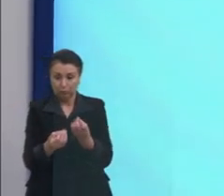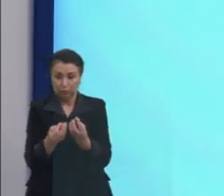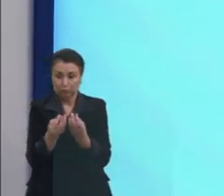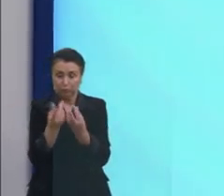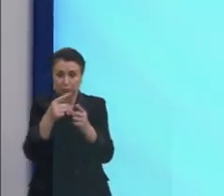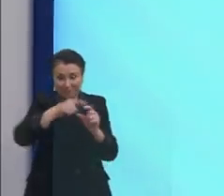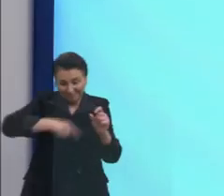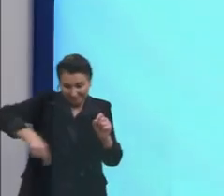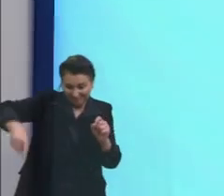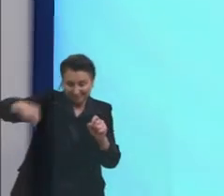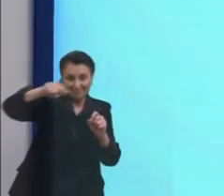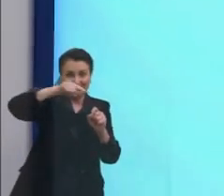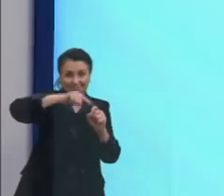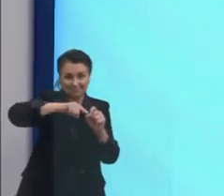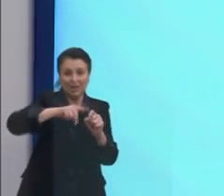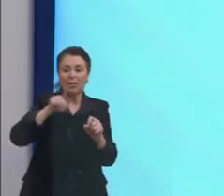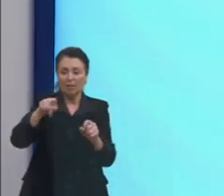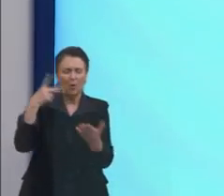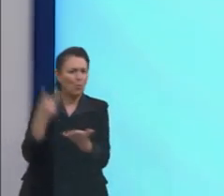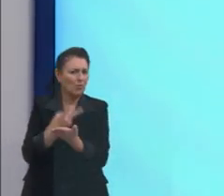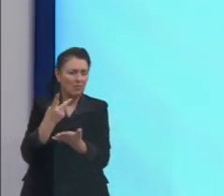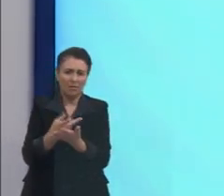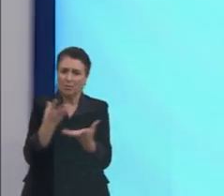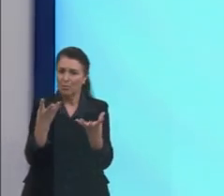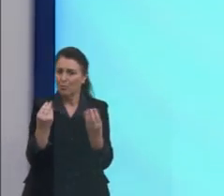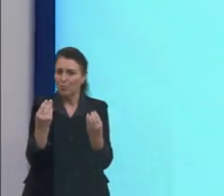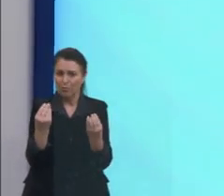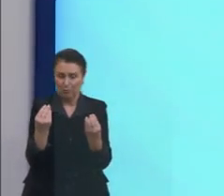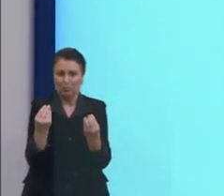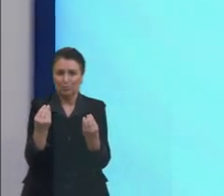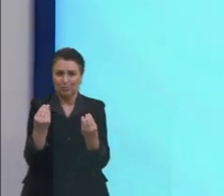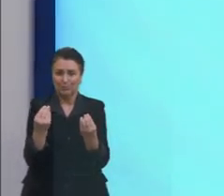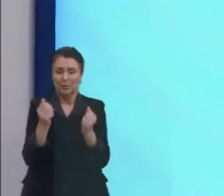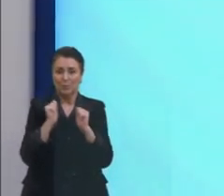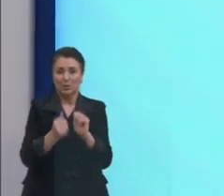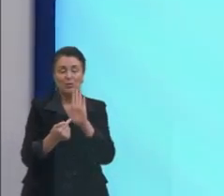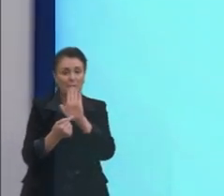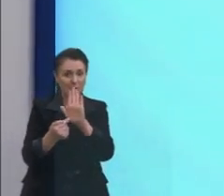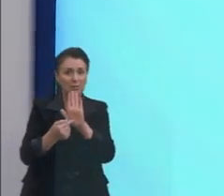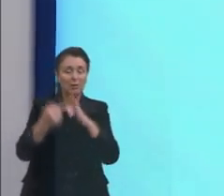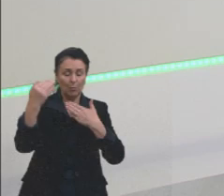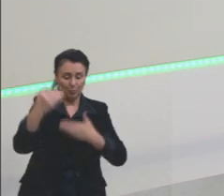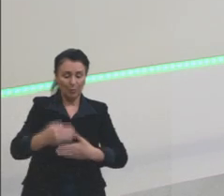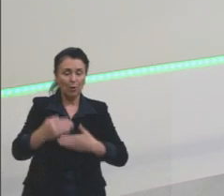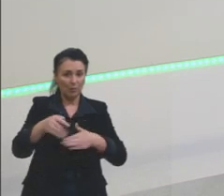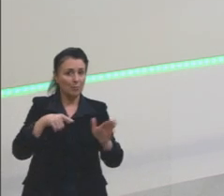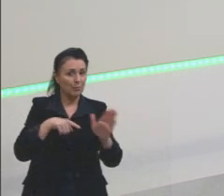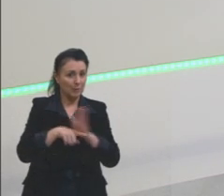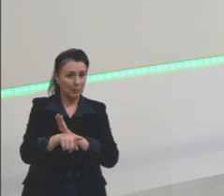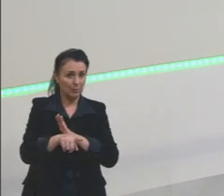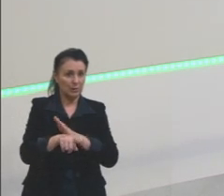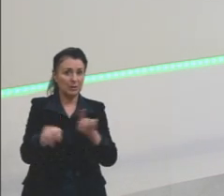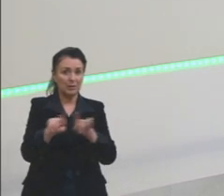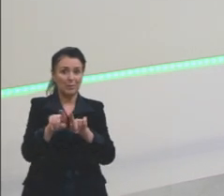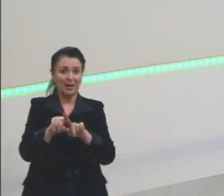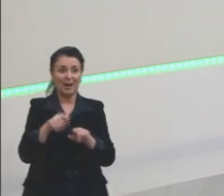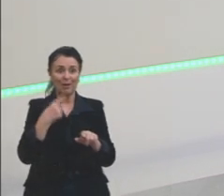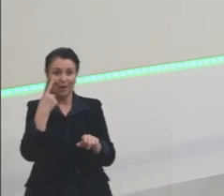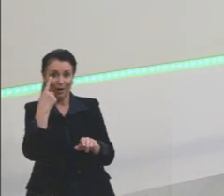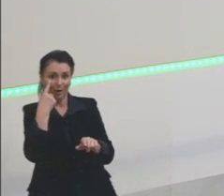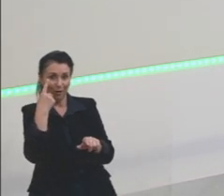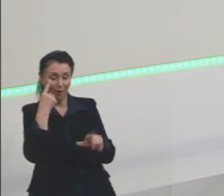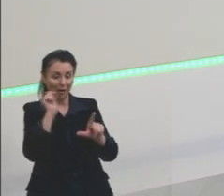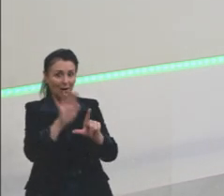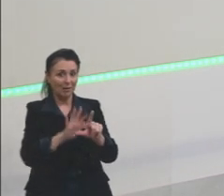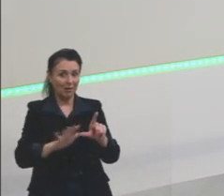vocês Essa zona que pode de dar problema aí e aparecendo a nossa provinha embaixo vai aparecer aqui para vocês agora